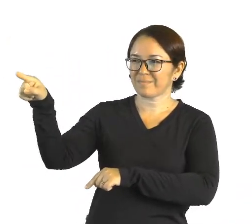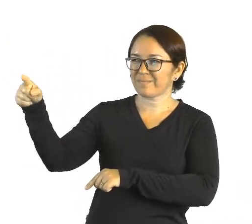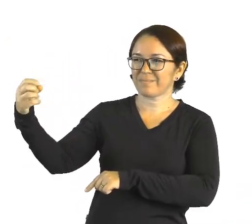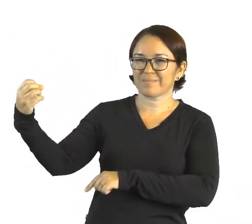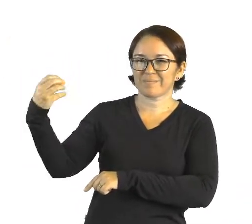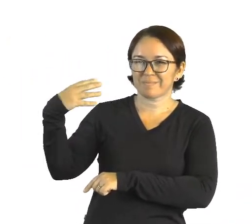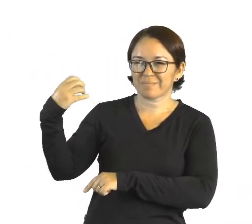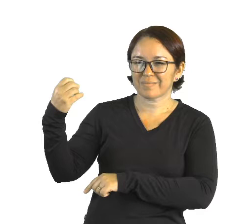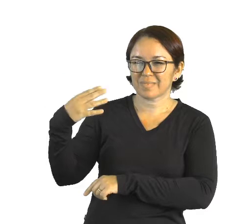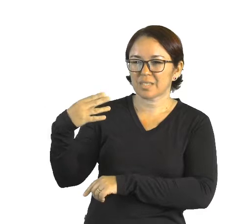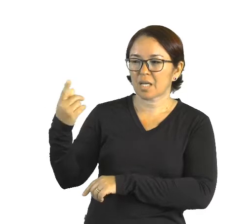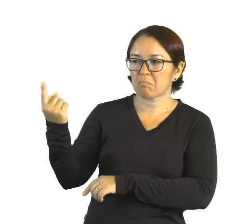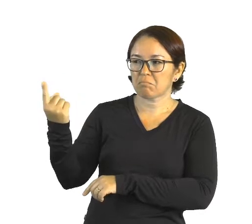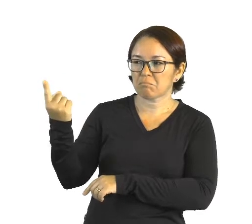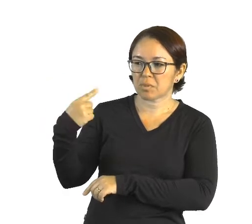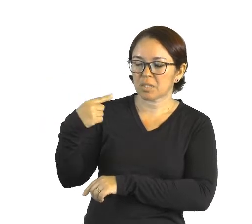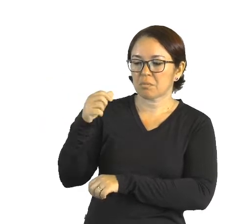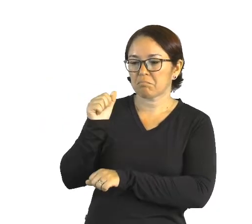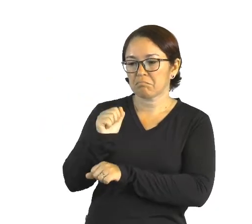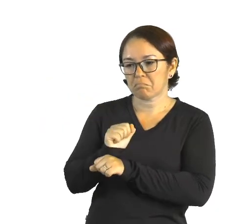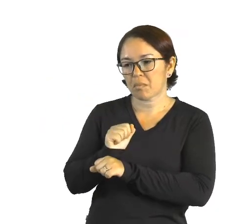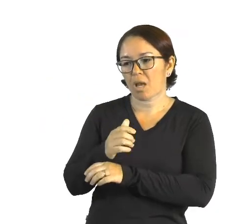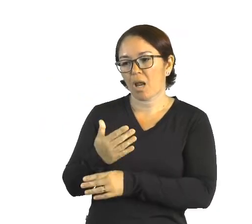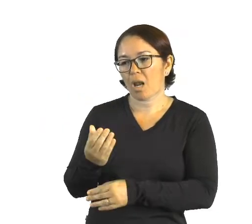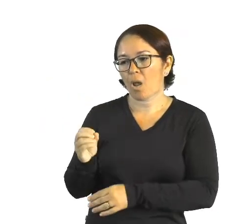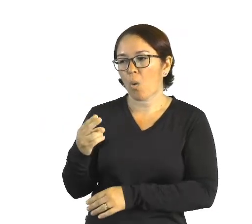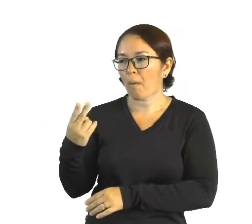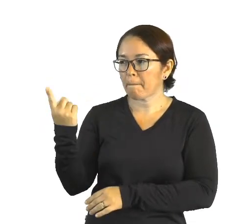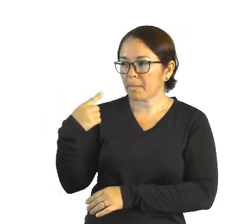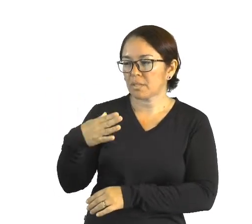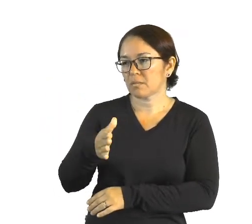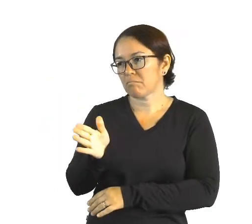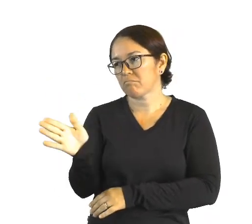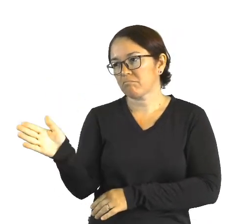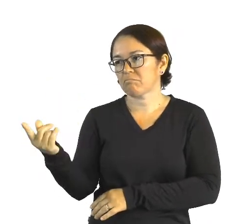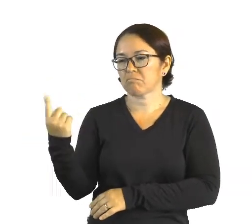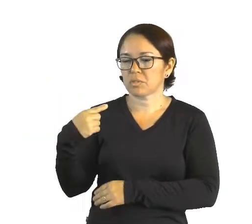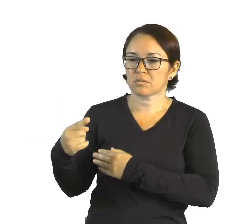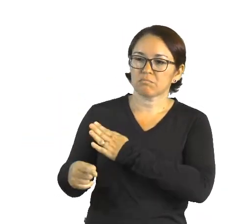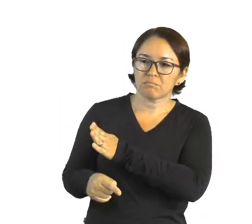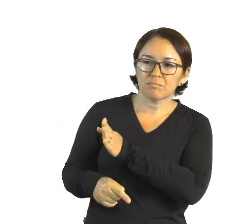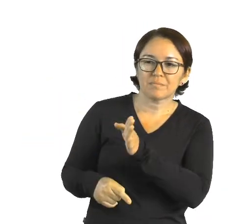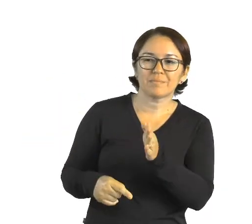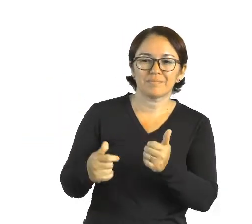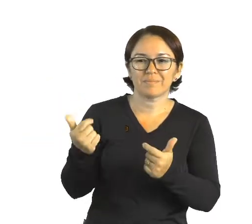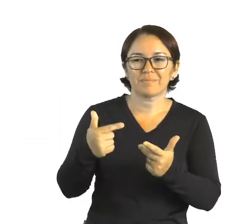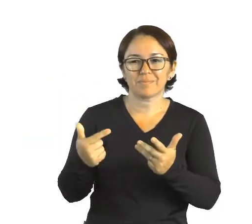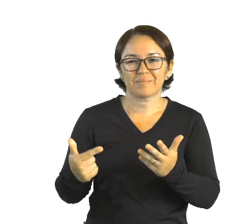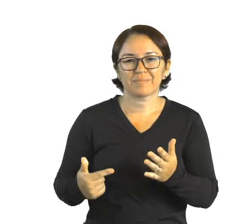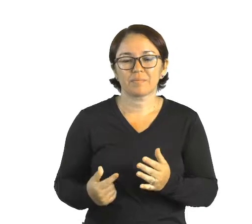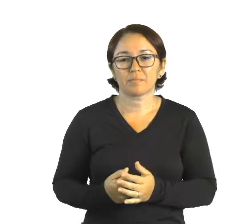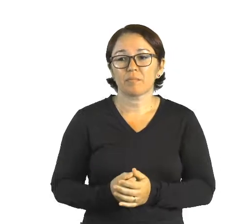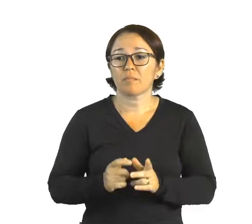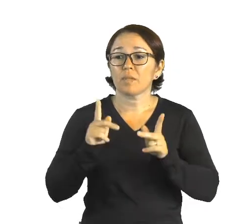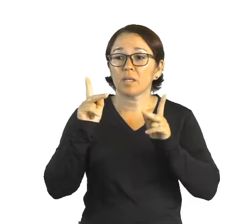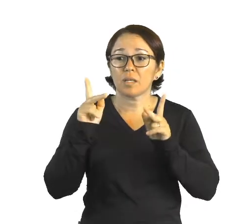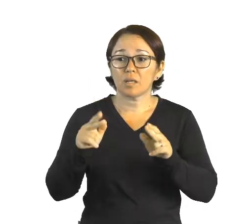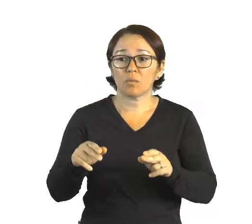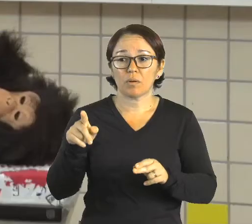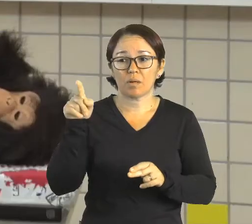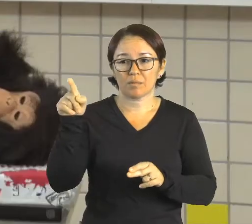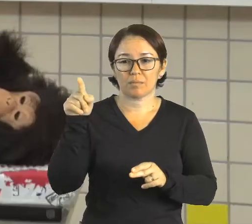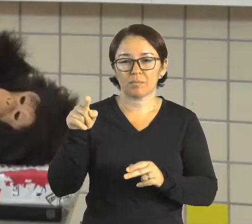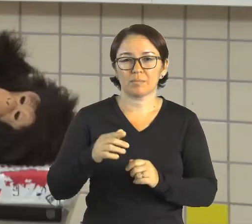para dizer quando eu tenho que falar mais devagar. Aqui assim, gente, na gravação, eu estou sempre vendo a mãozinha assim do câmera,